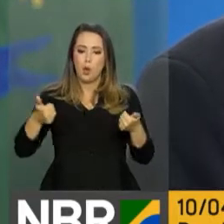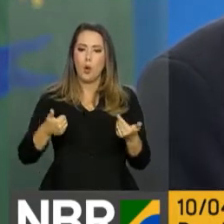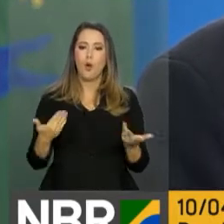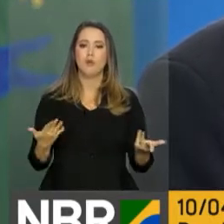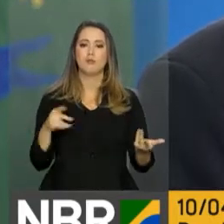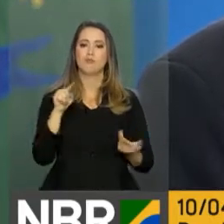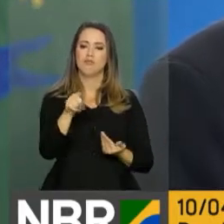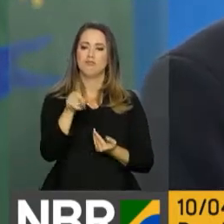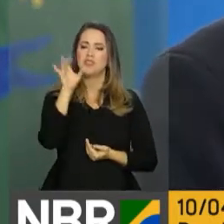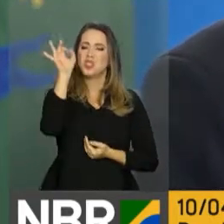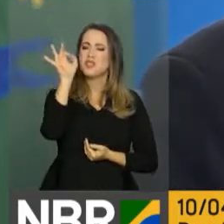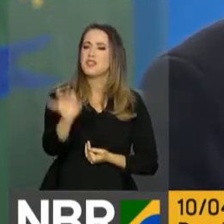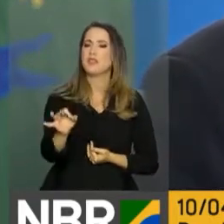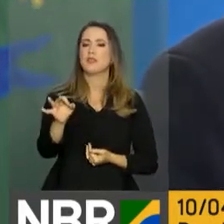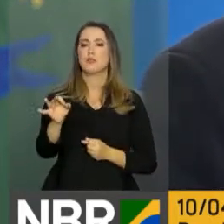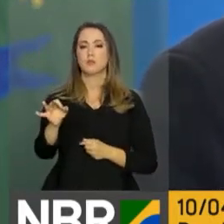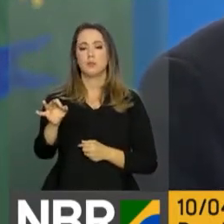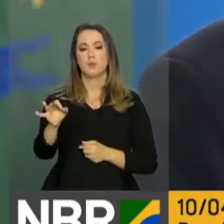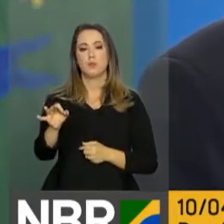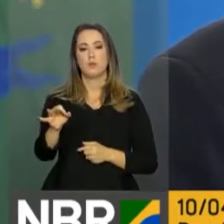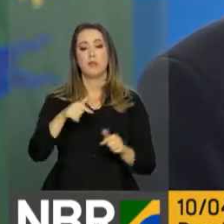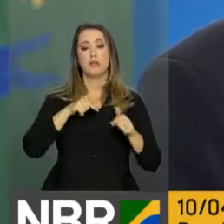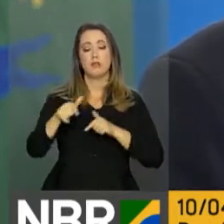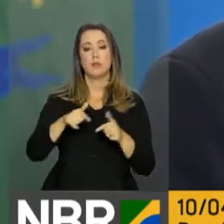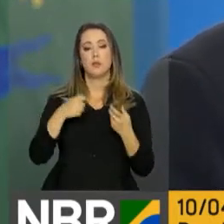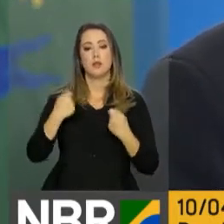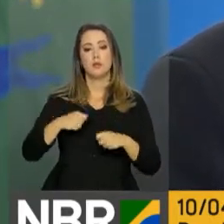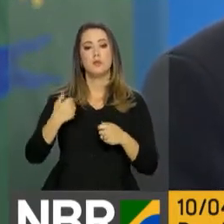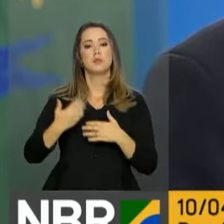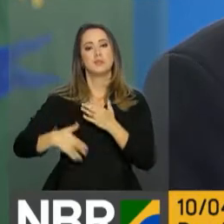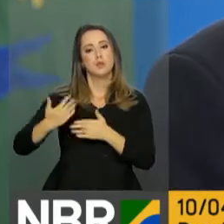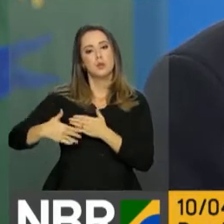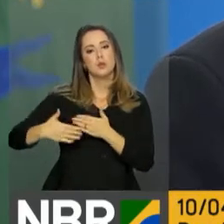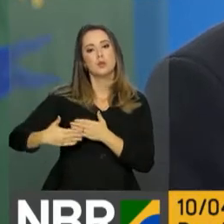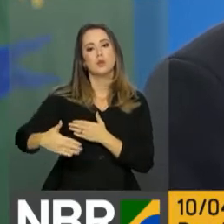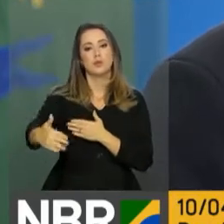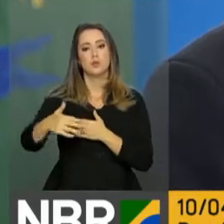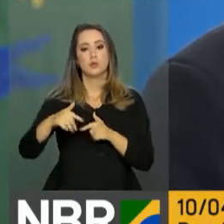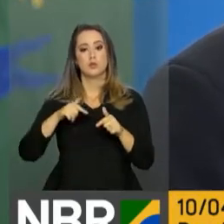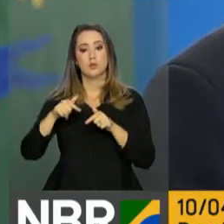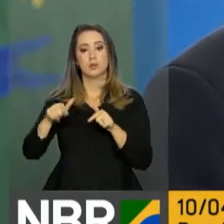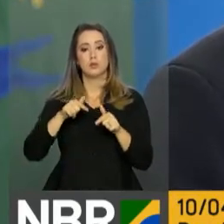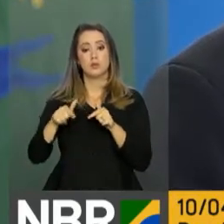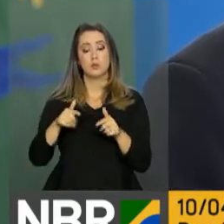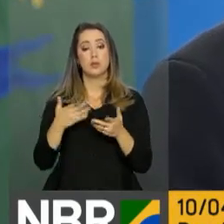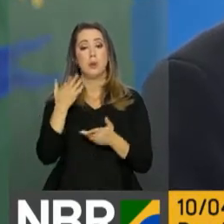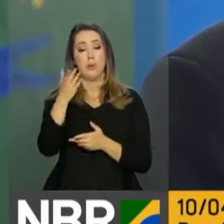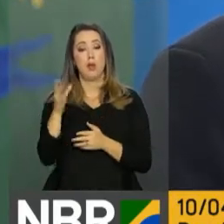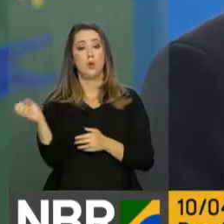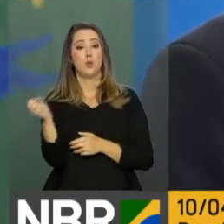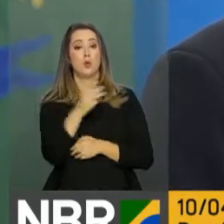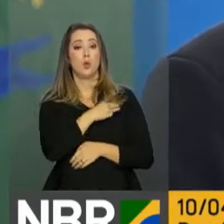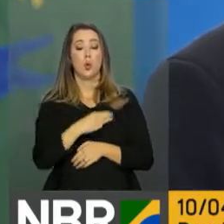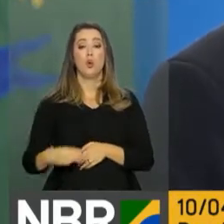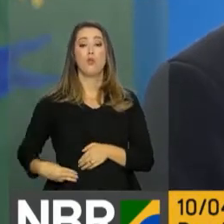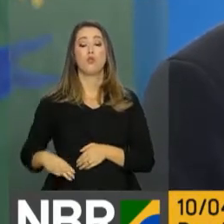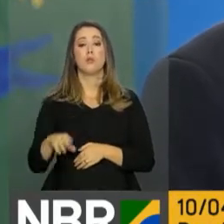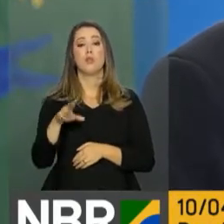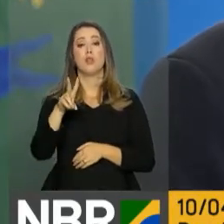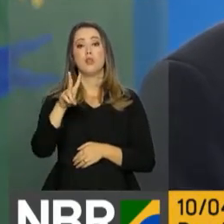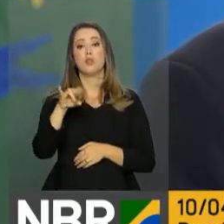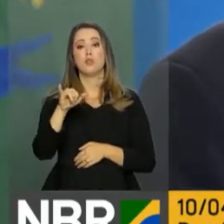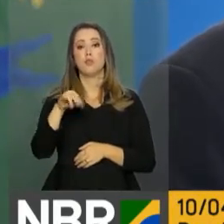é, certamente, trabalho que terá continuidade na gestão do Vinícius Lumertz, com sua larga